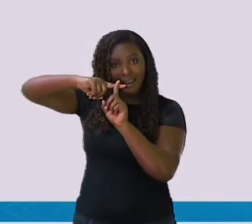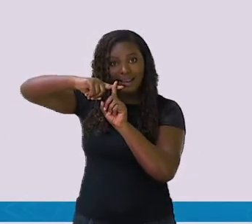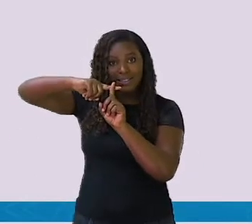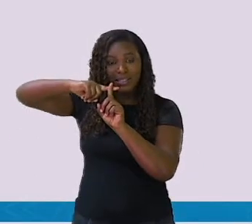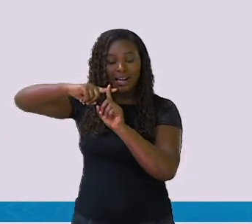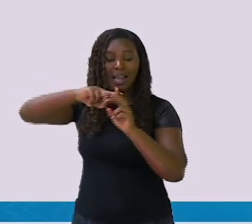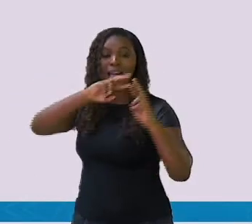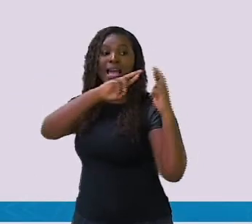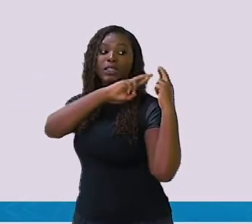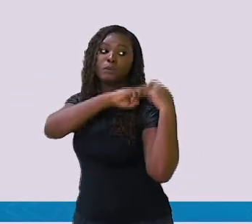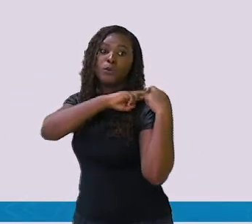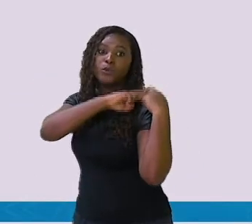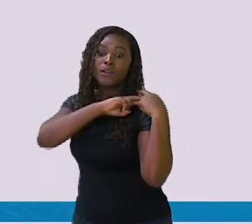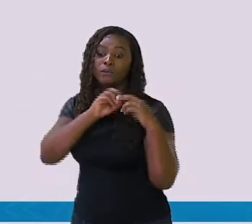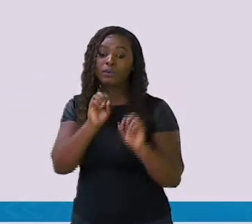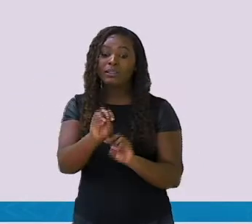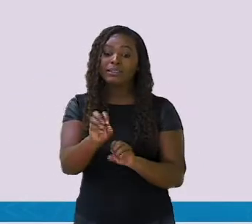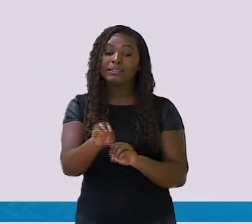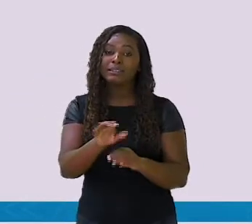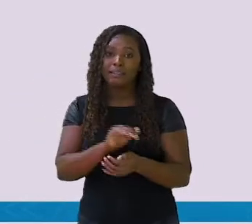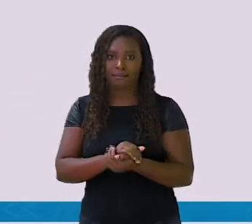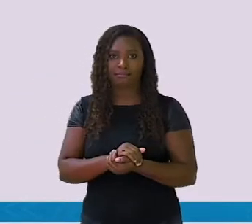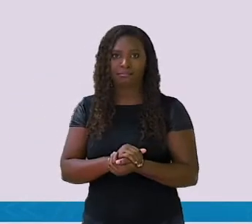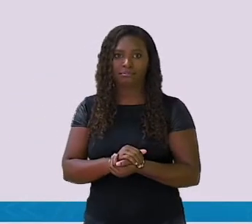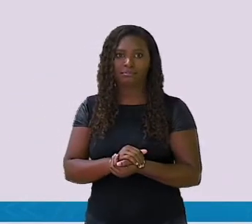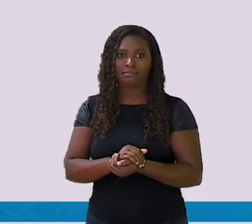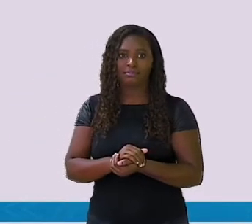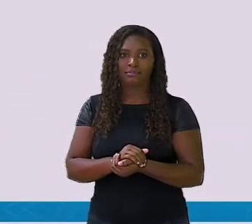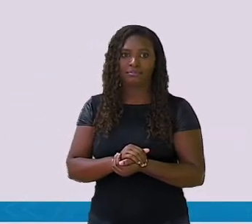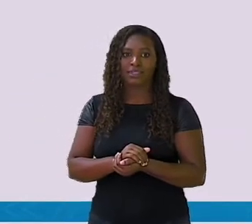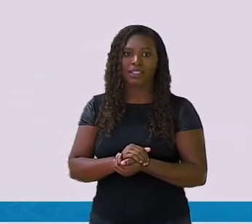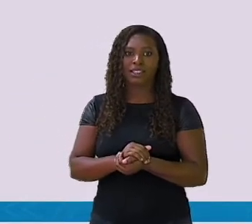funcionavam anexas às catedrais ou escolas